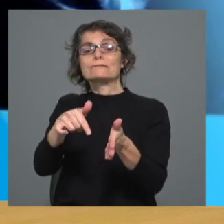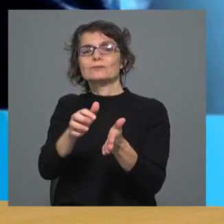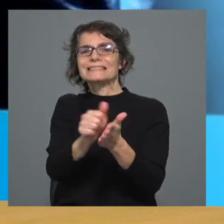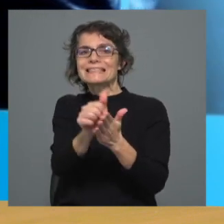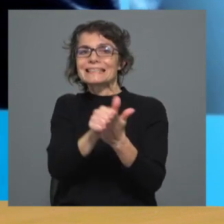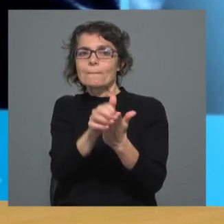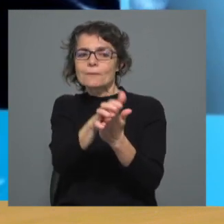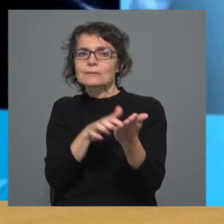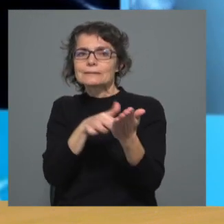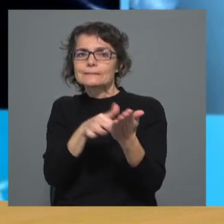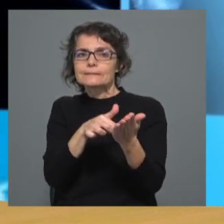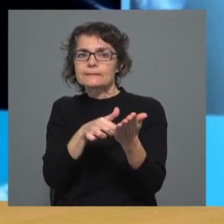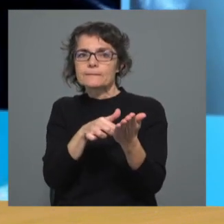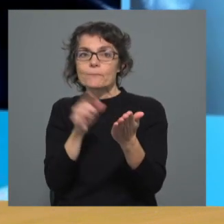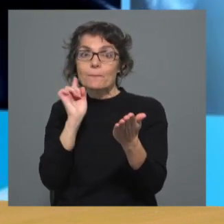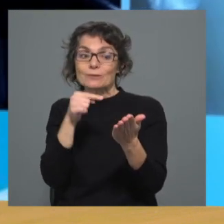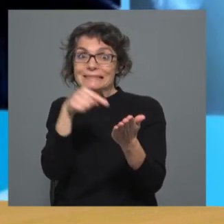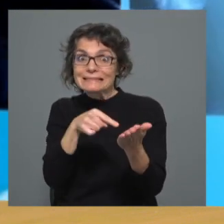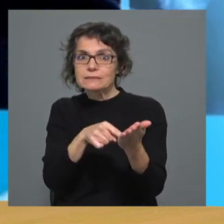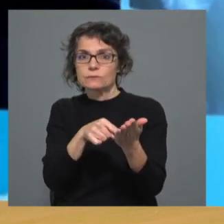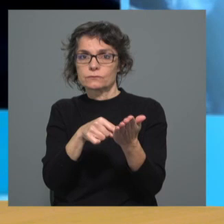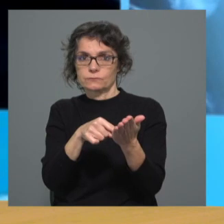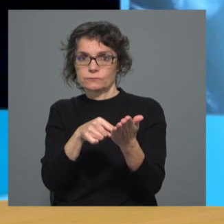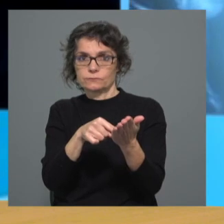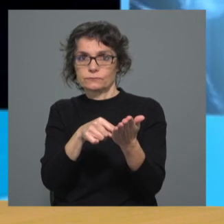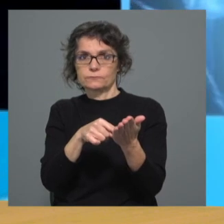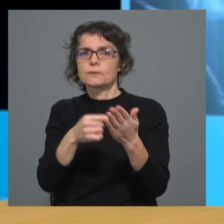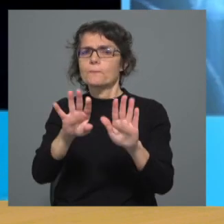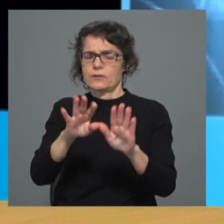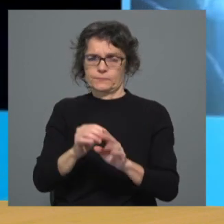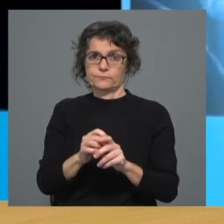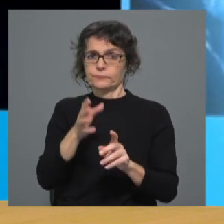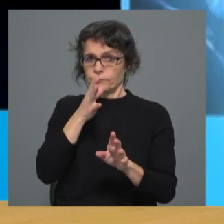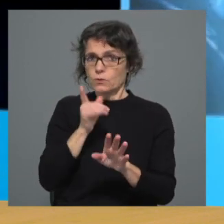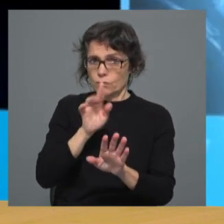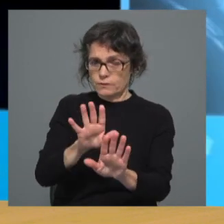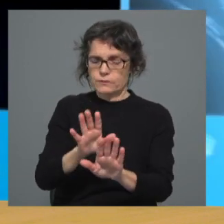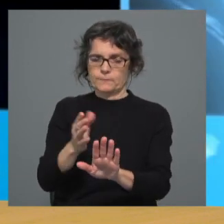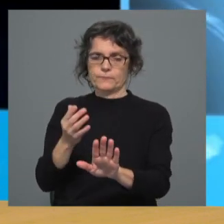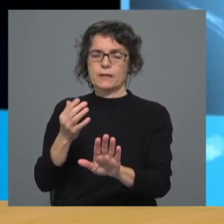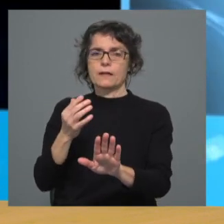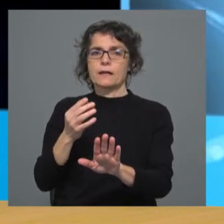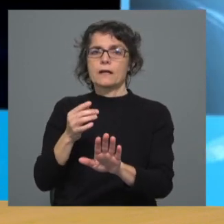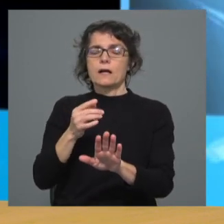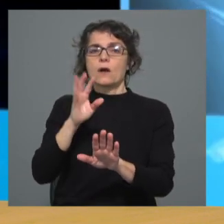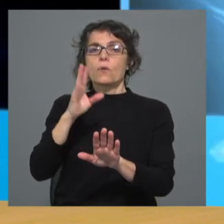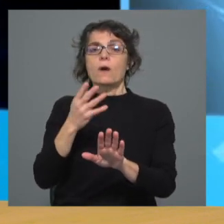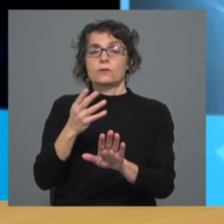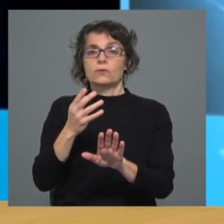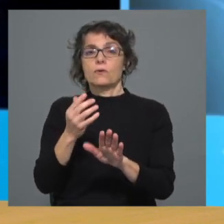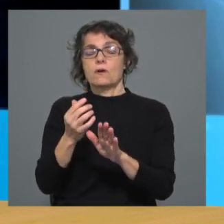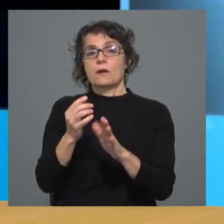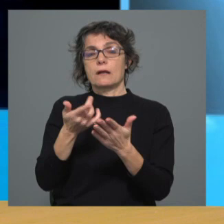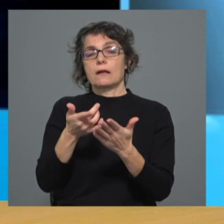Escritura devia de ser. Mas dizia eu, na sequência dessa Constituição Dei Verbum, a Palavra de Deus,